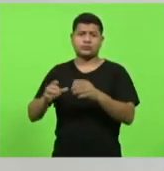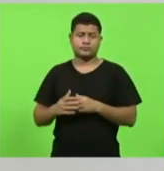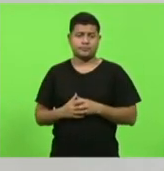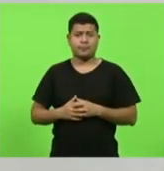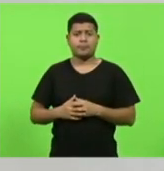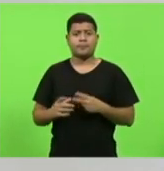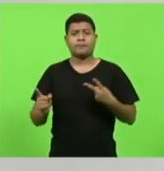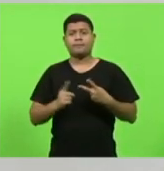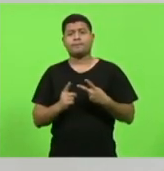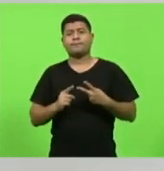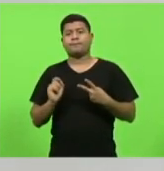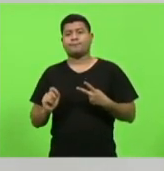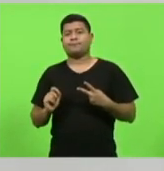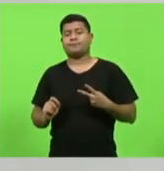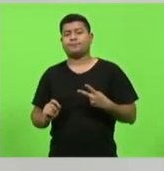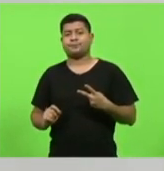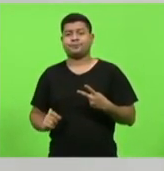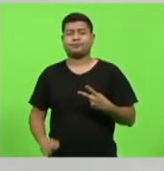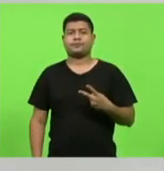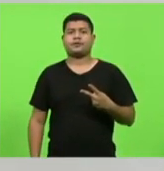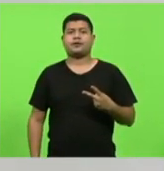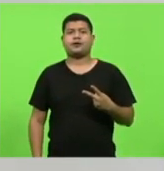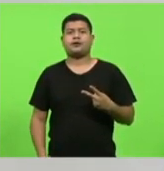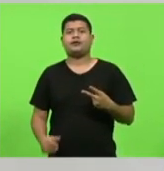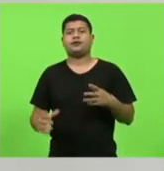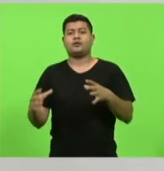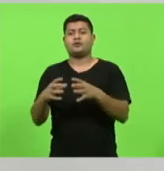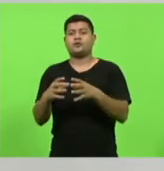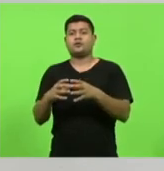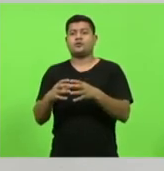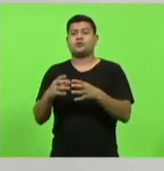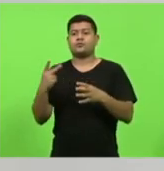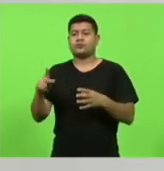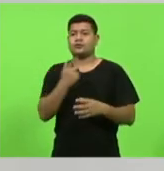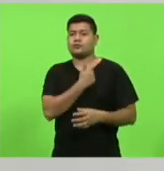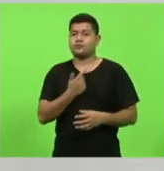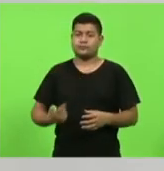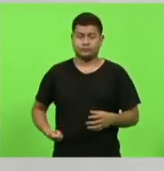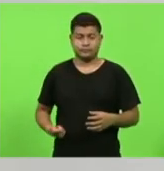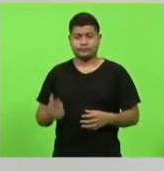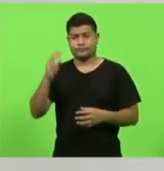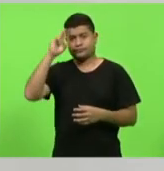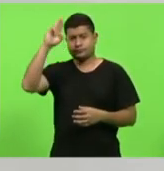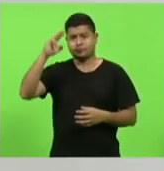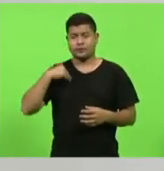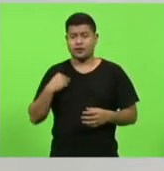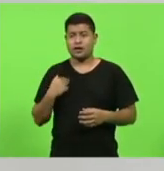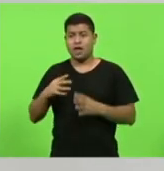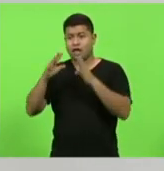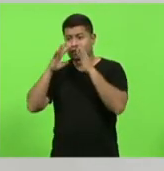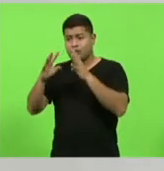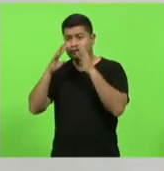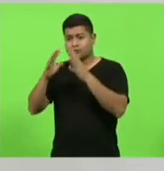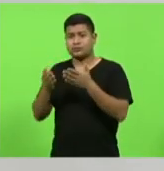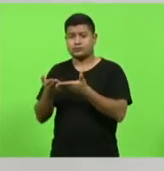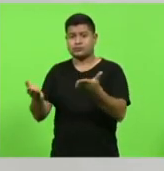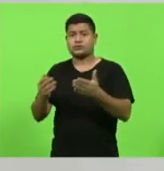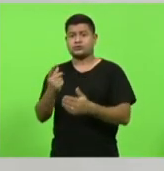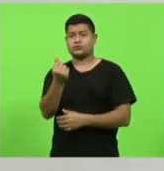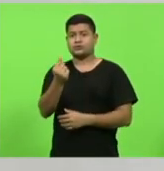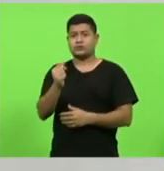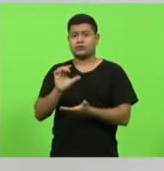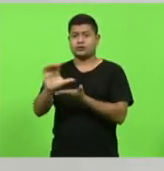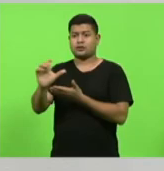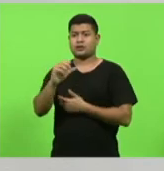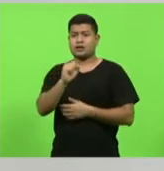disso, também pedir que a equipe do governador dê uma atenção especial nos recursos para a SC-108. É